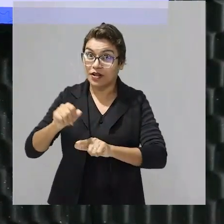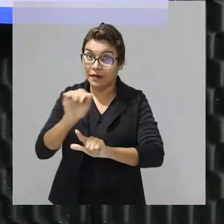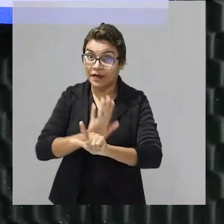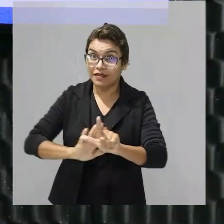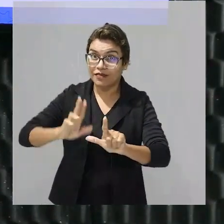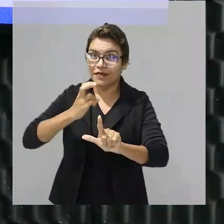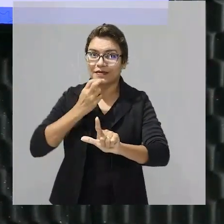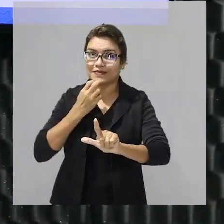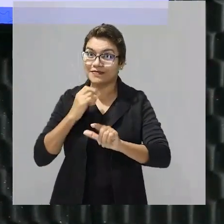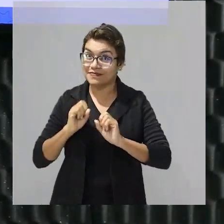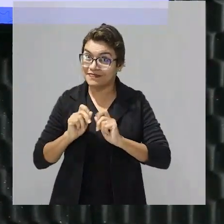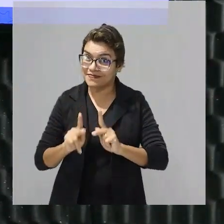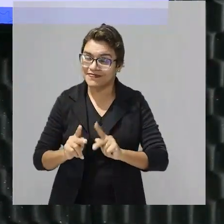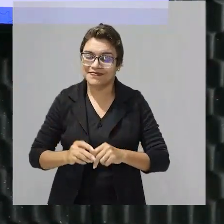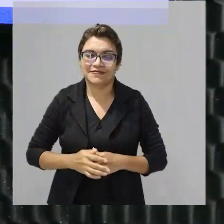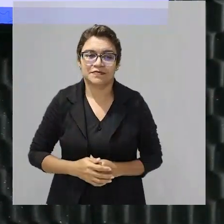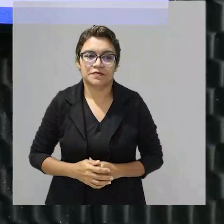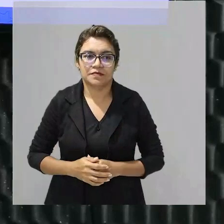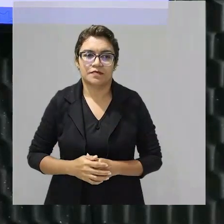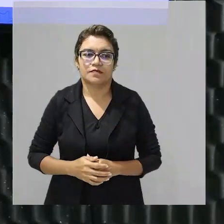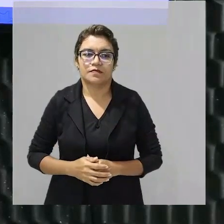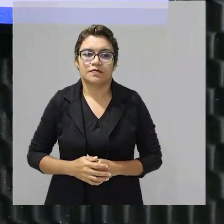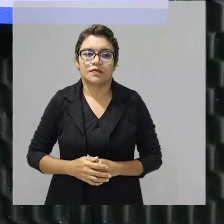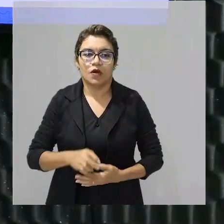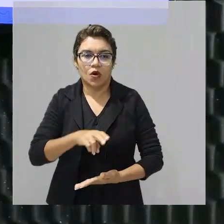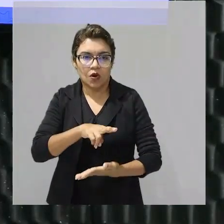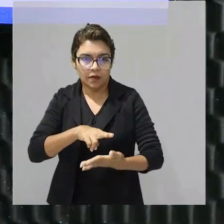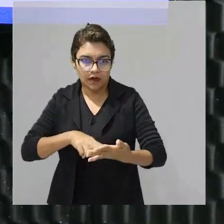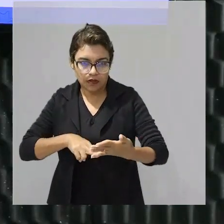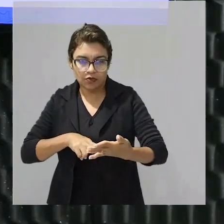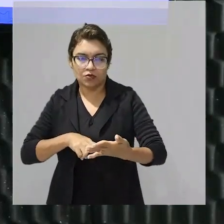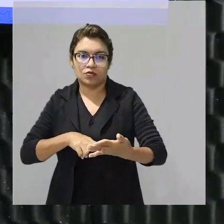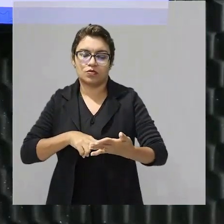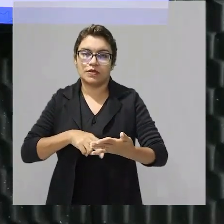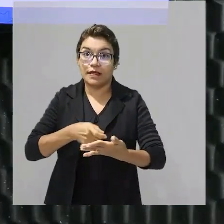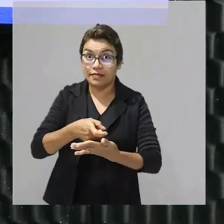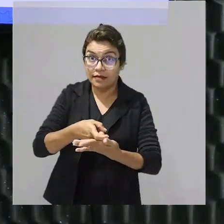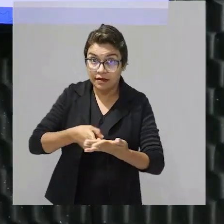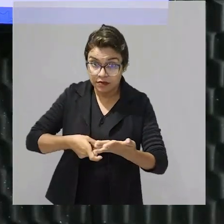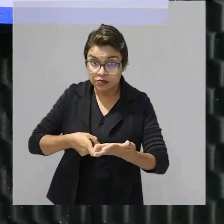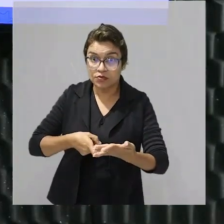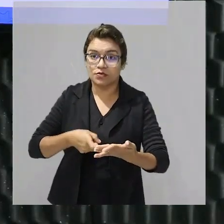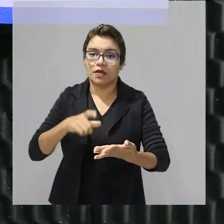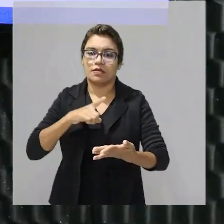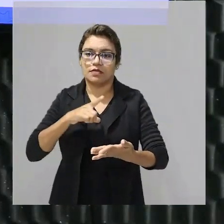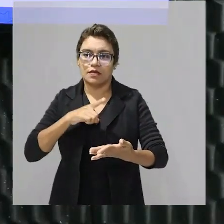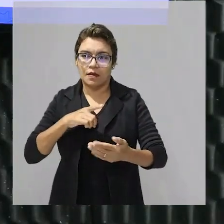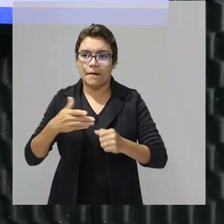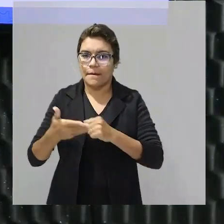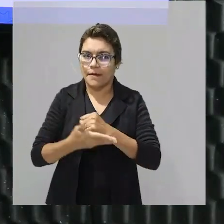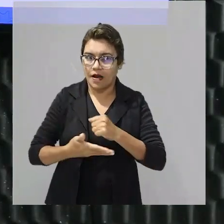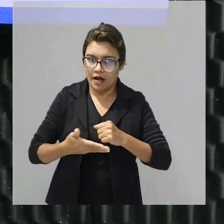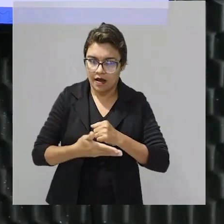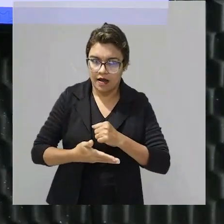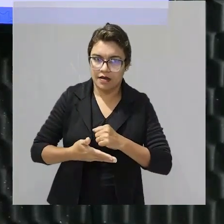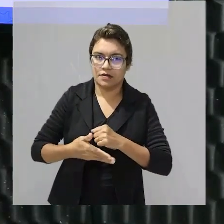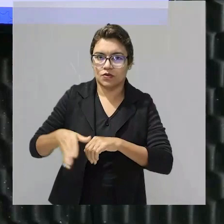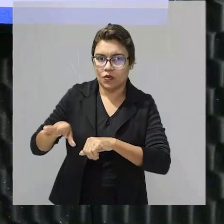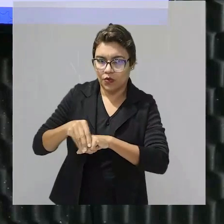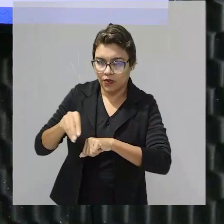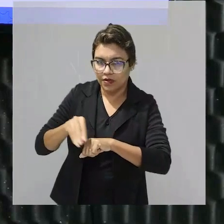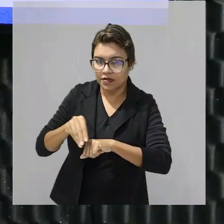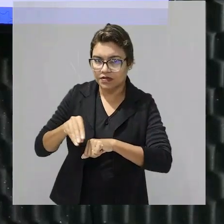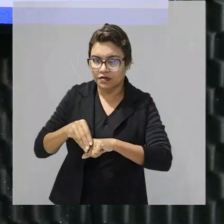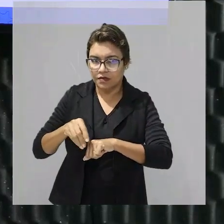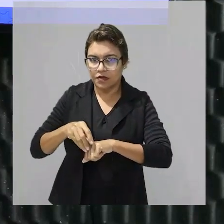intervenção. E o que é uma proposta de intervenção? Se você está se preparando para o Enem, já